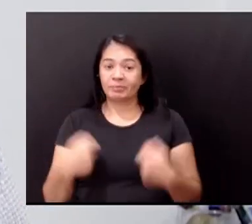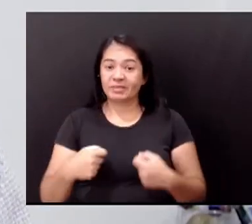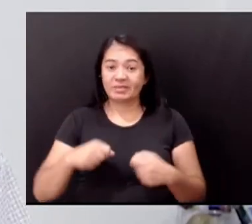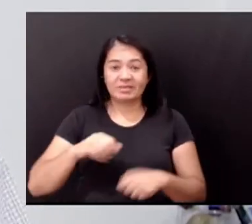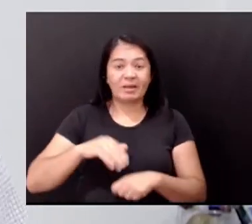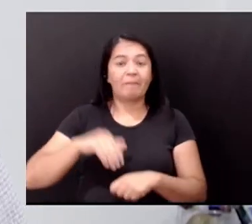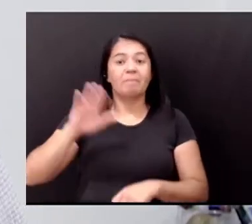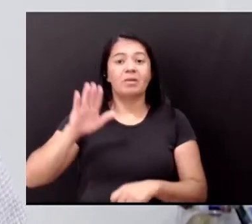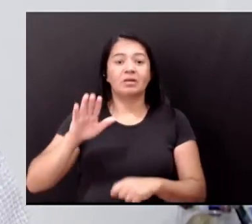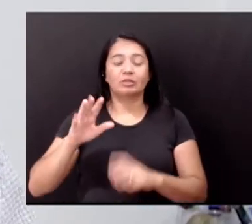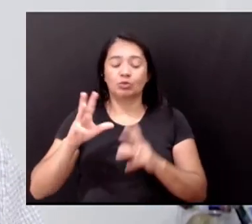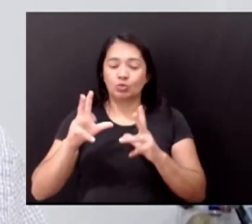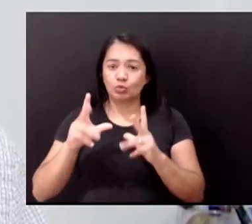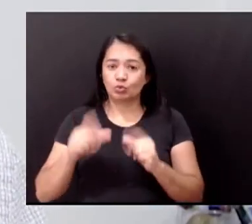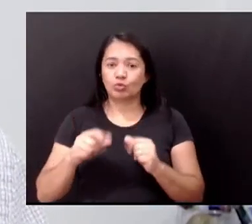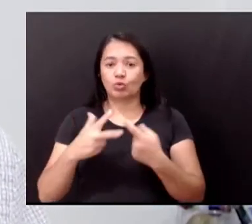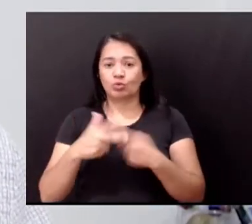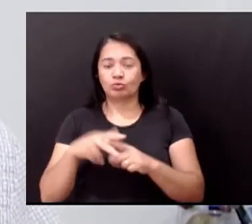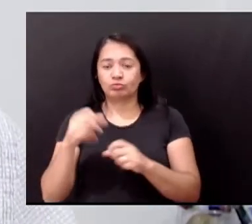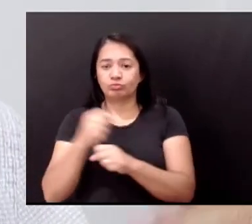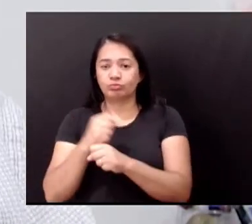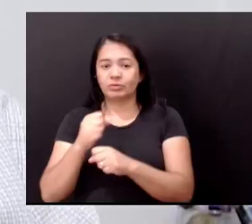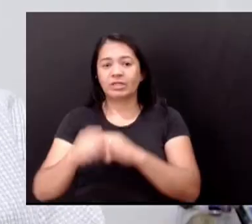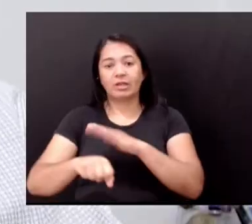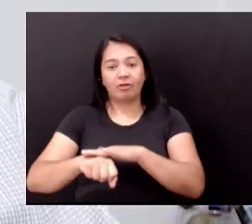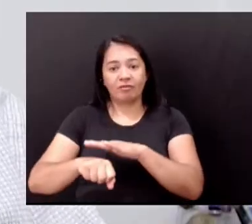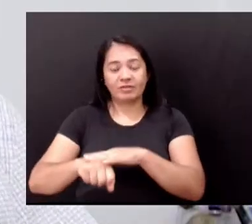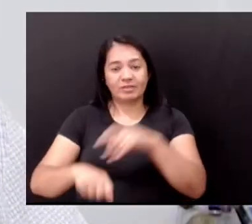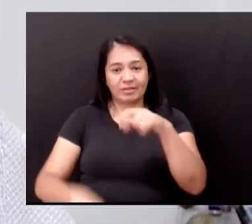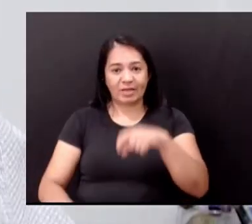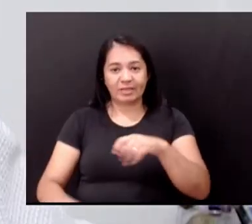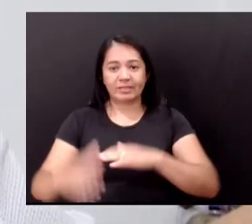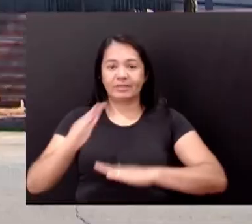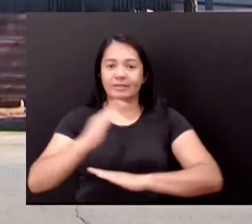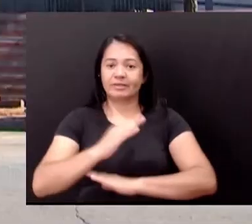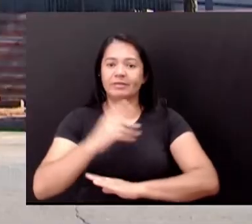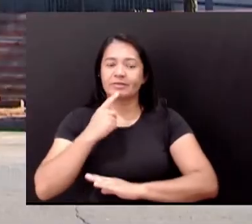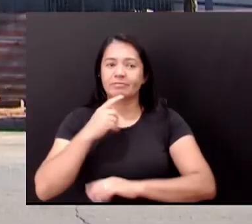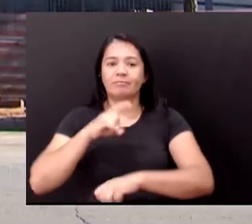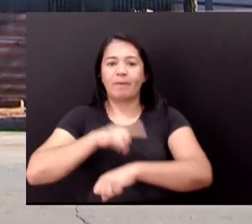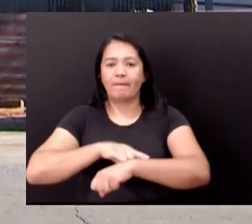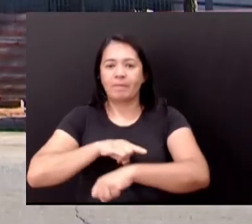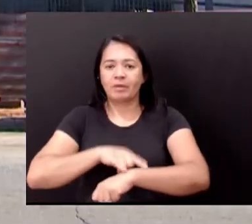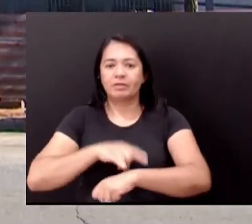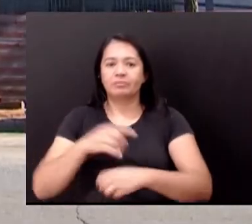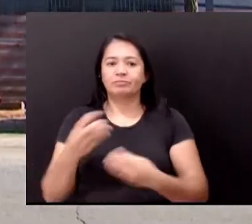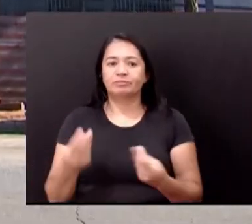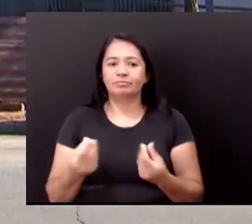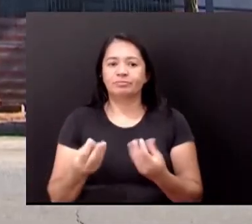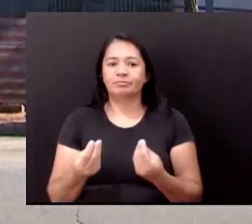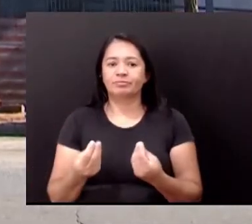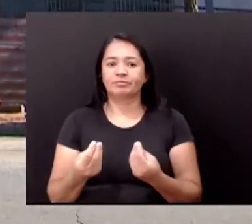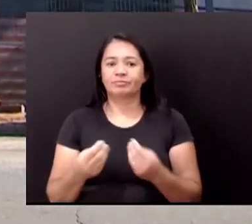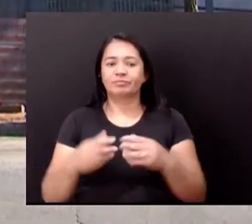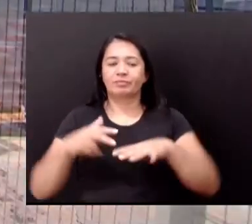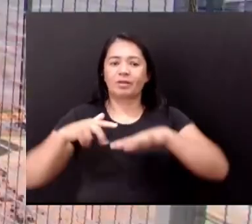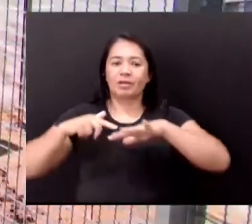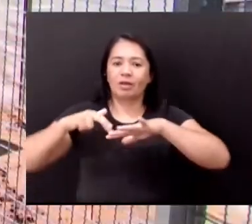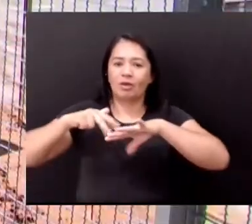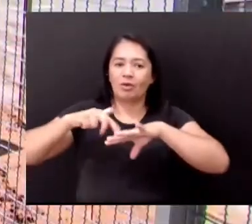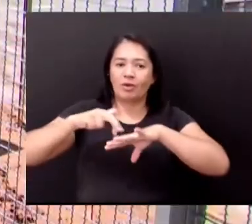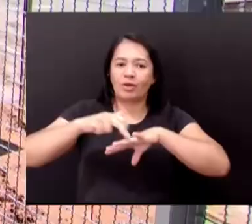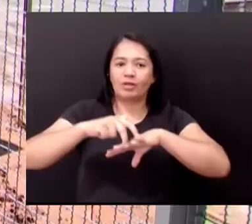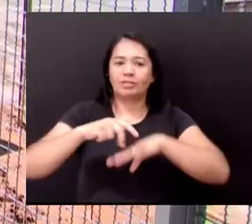essas reformas que estão sendo feitas aqui nessa casa, como banheiros, como a escada, nós trouxemos os bombeiros